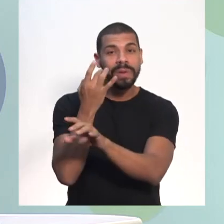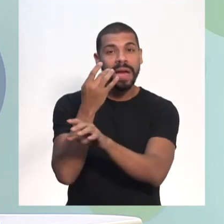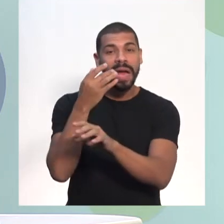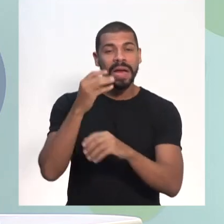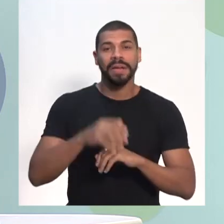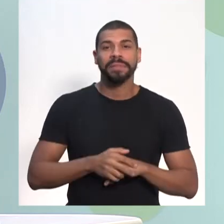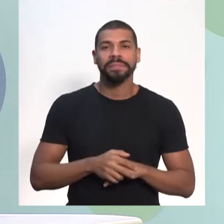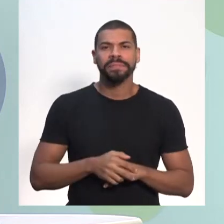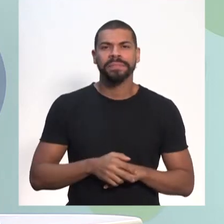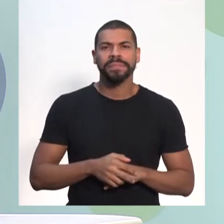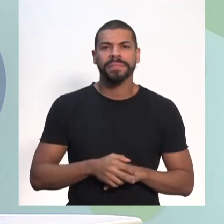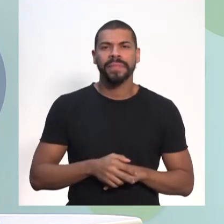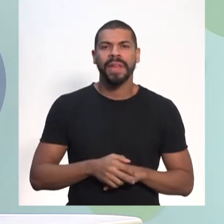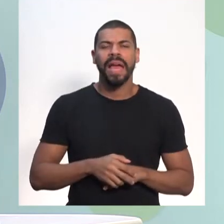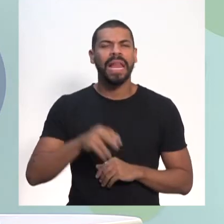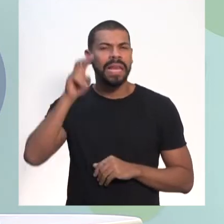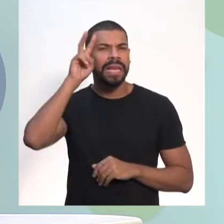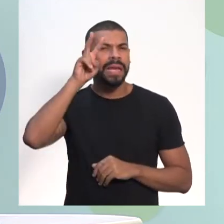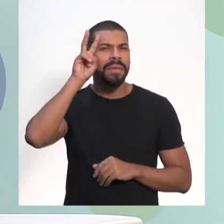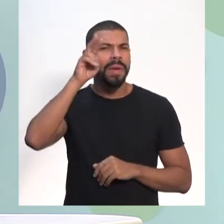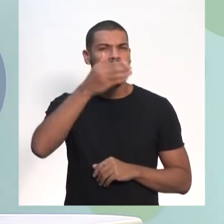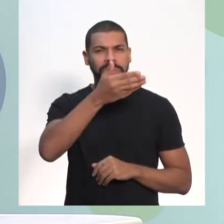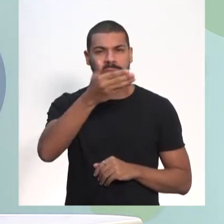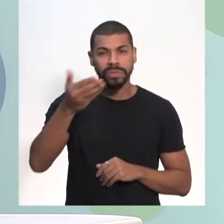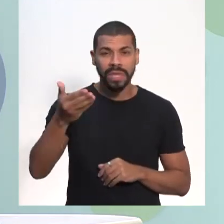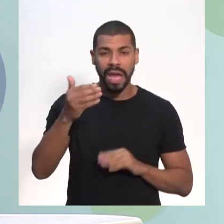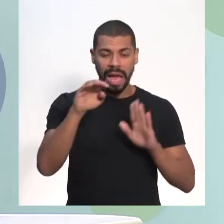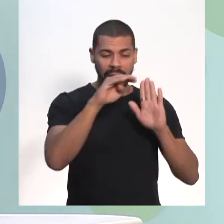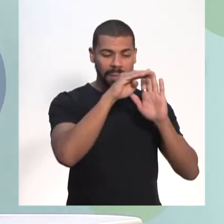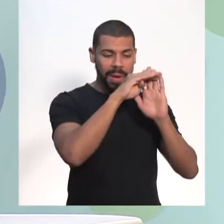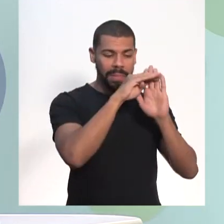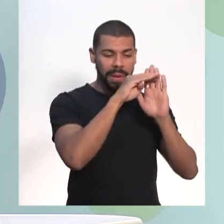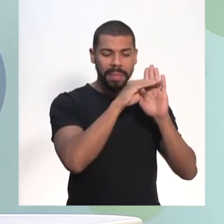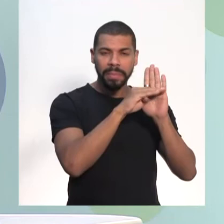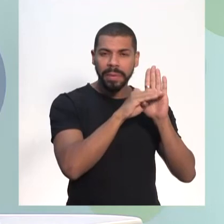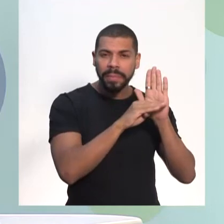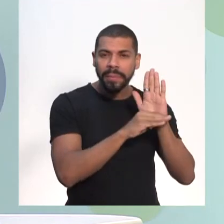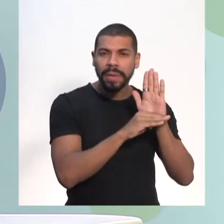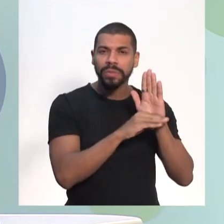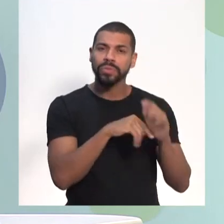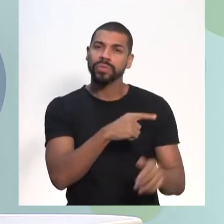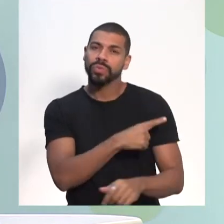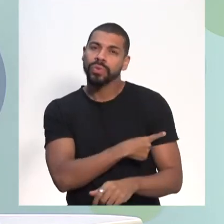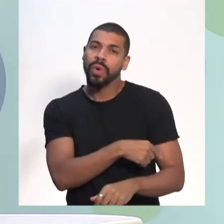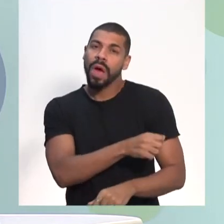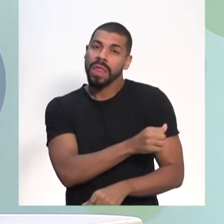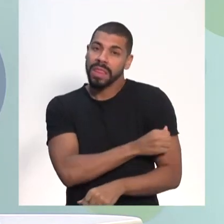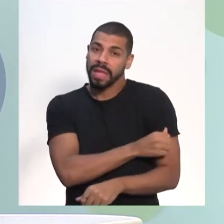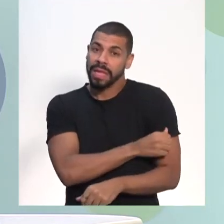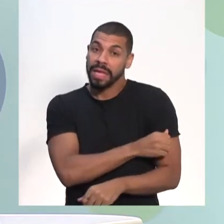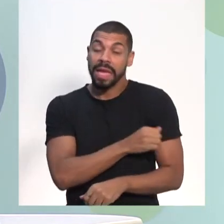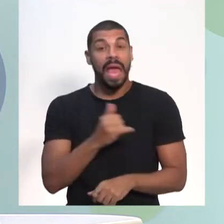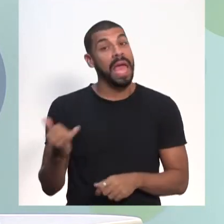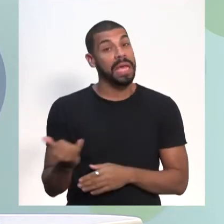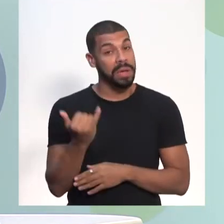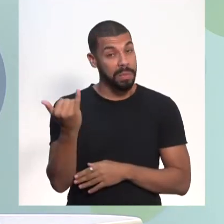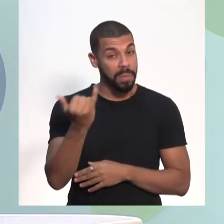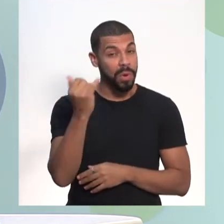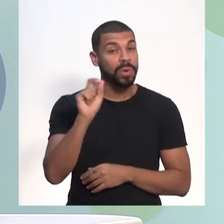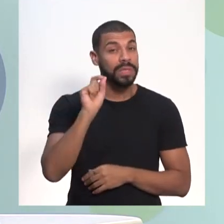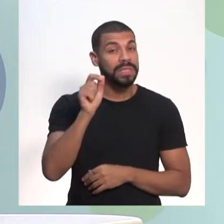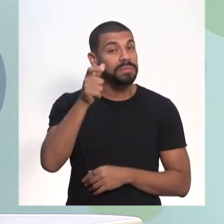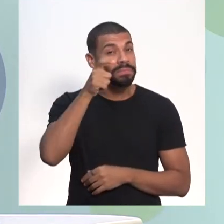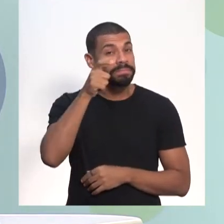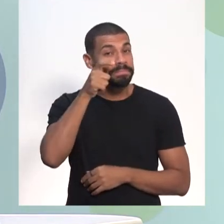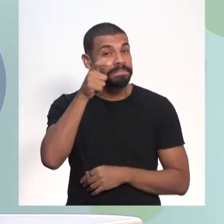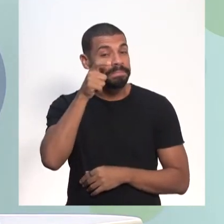Eu vou lembrar para vocês que a grade dos anos iniciais, é importante que vocês consultem sempre no canal